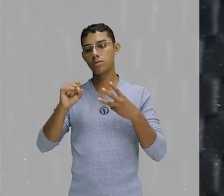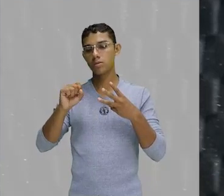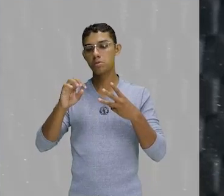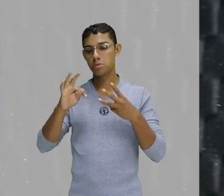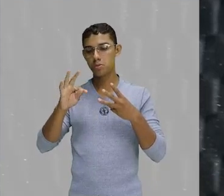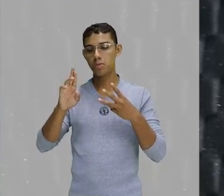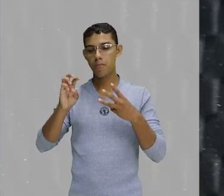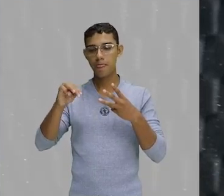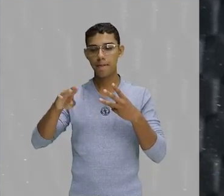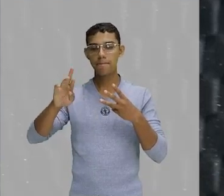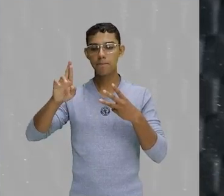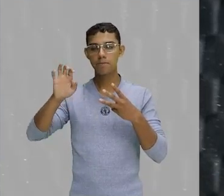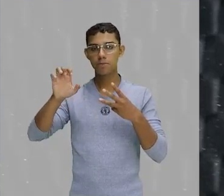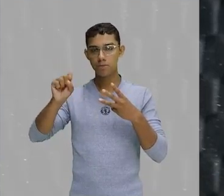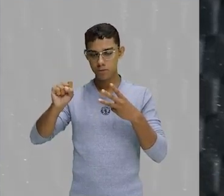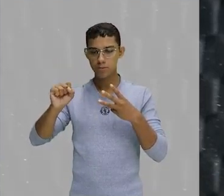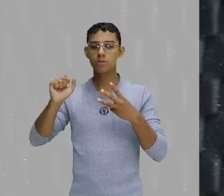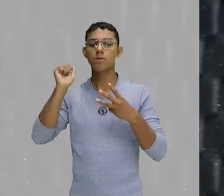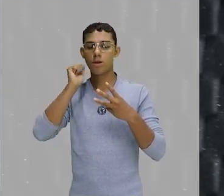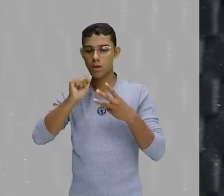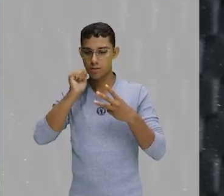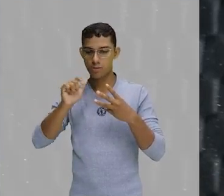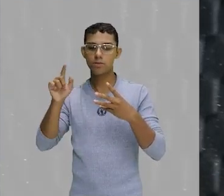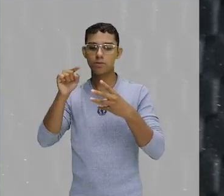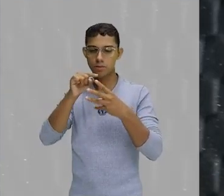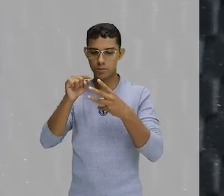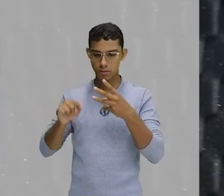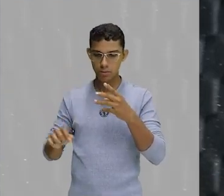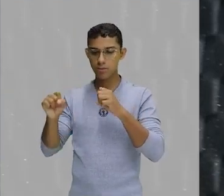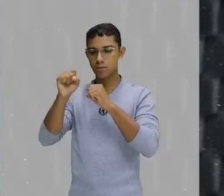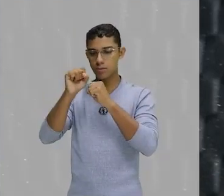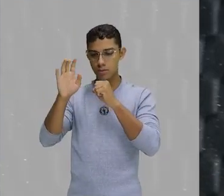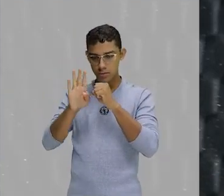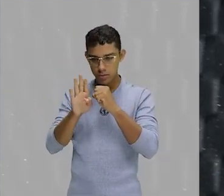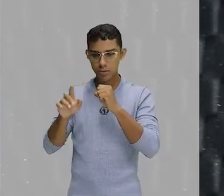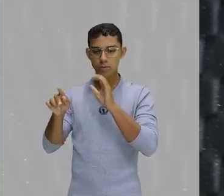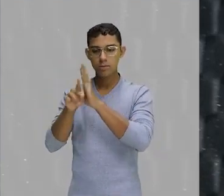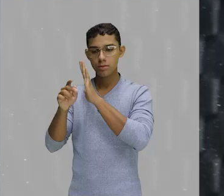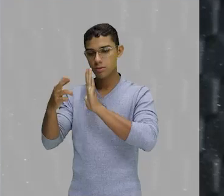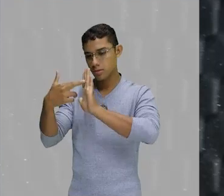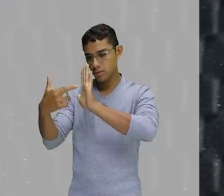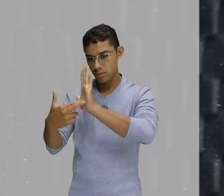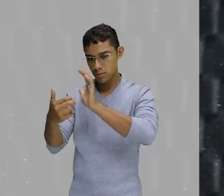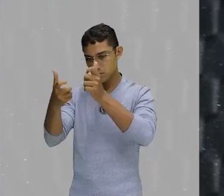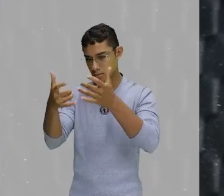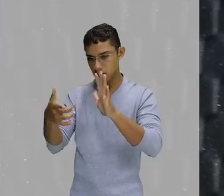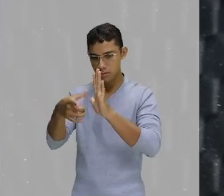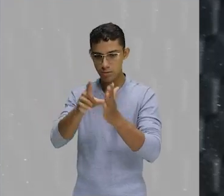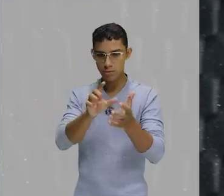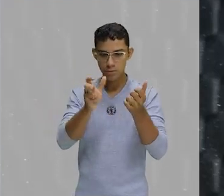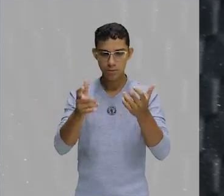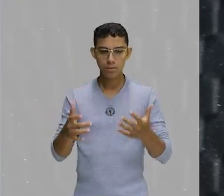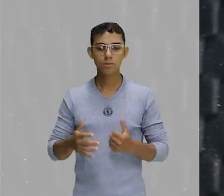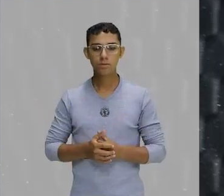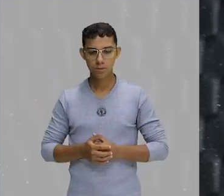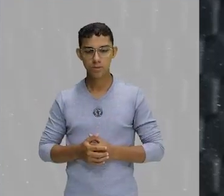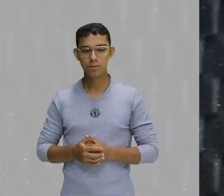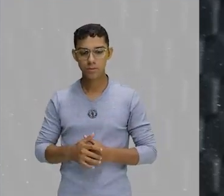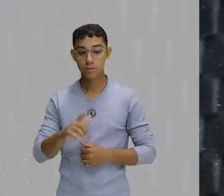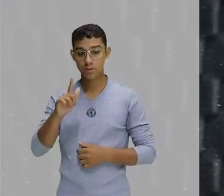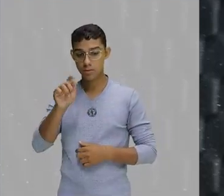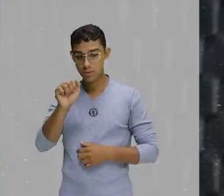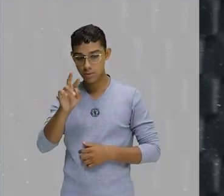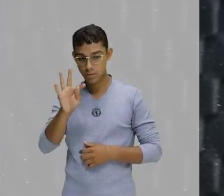substantivo feminino, certo? Além da regrinha que nós já falamos antes. Então, Gaturo utiliza a